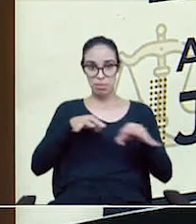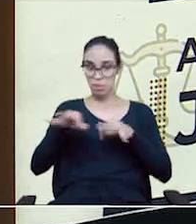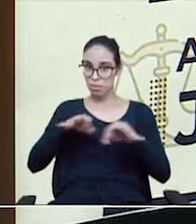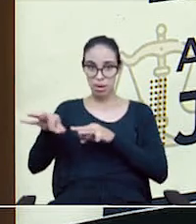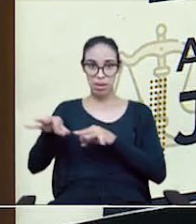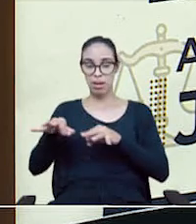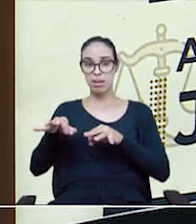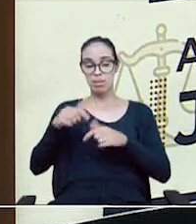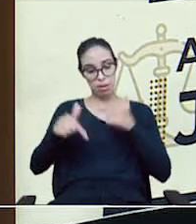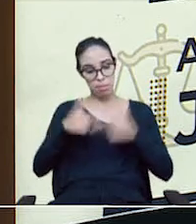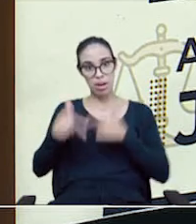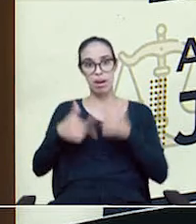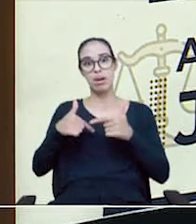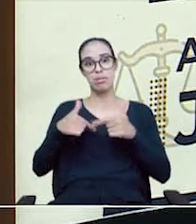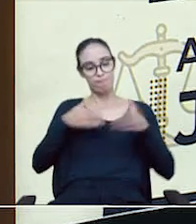a gestão,